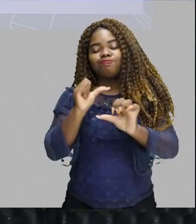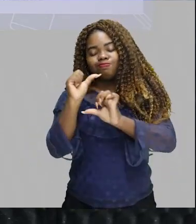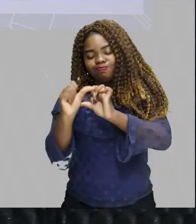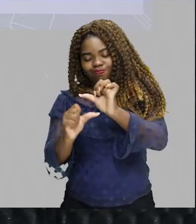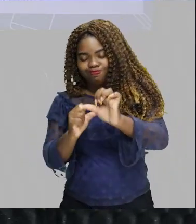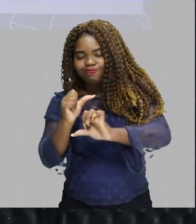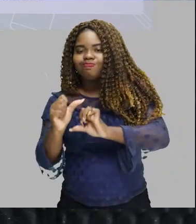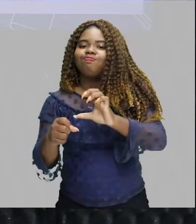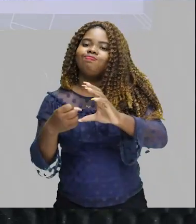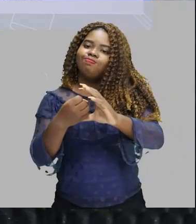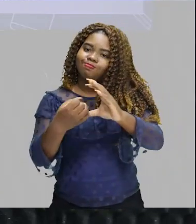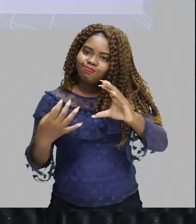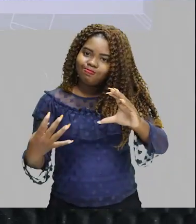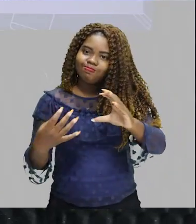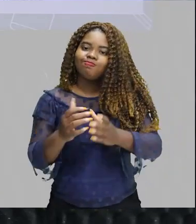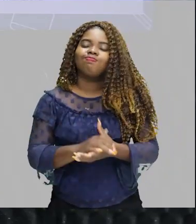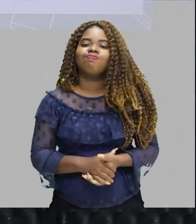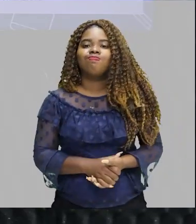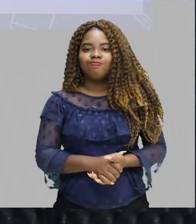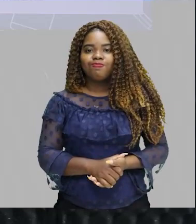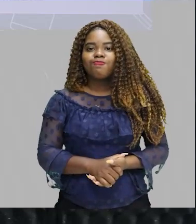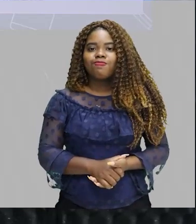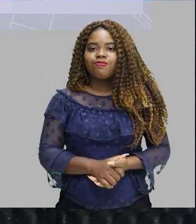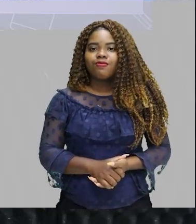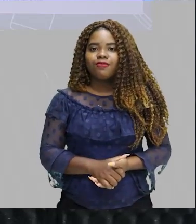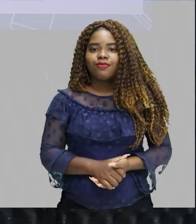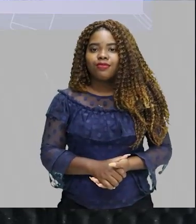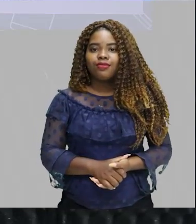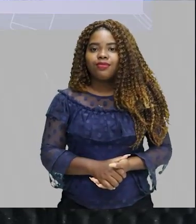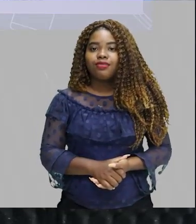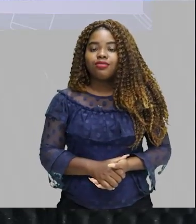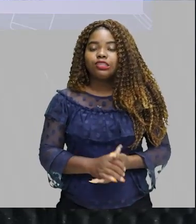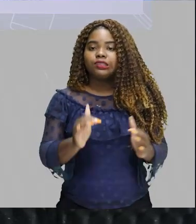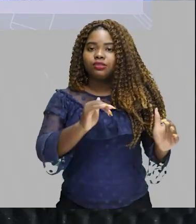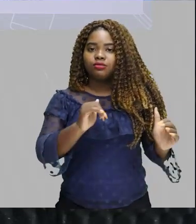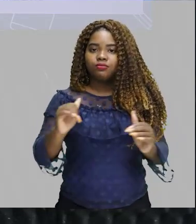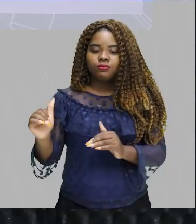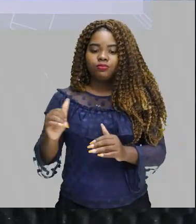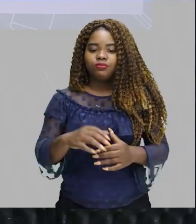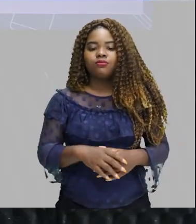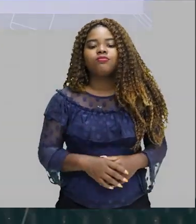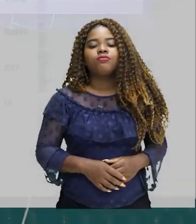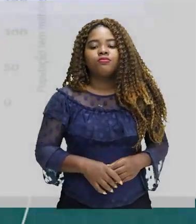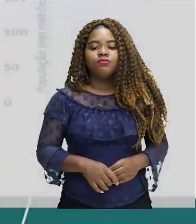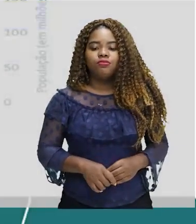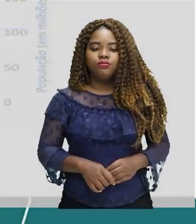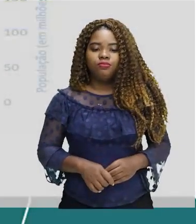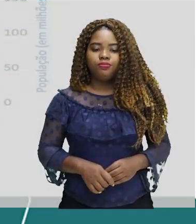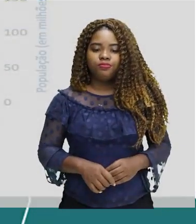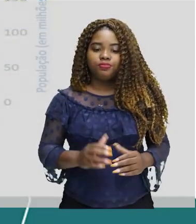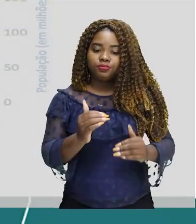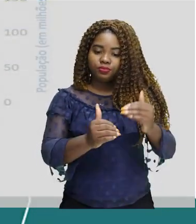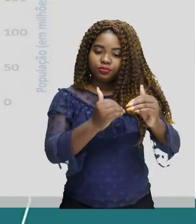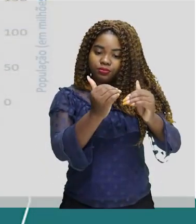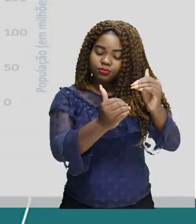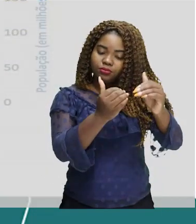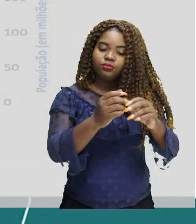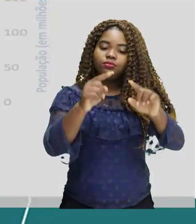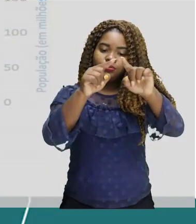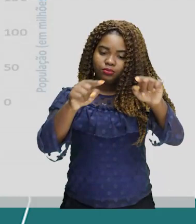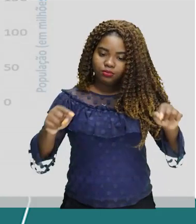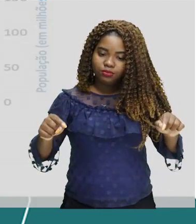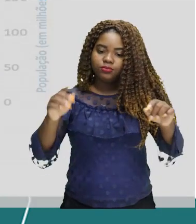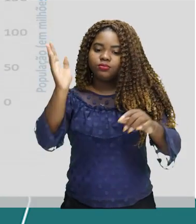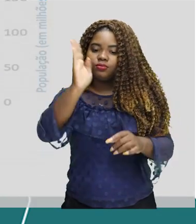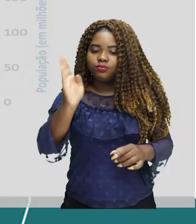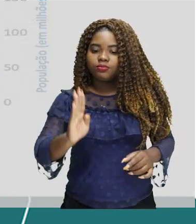mudança na nossa característica demográfica. Beleza? Bora evoluir sobre isso, falando sobre a evolução da pirâmide etária